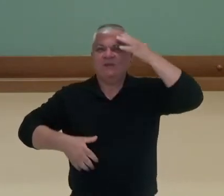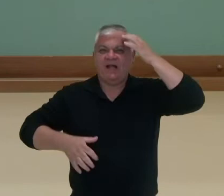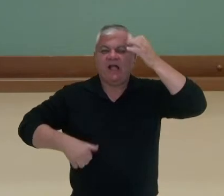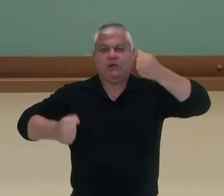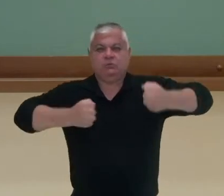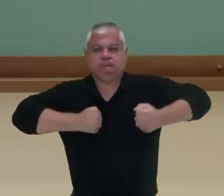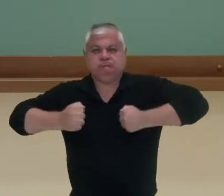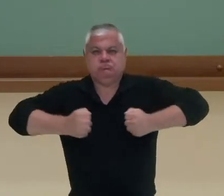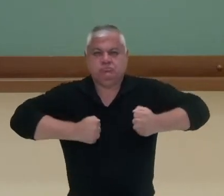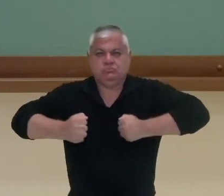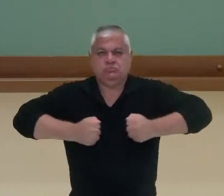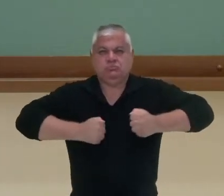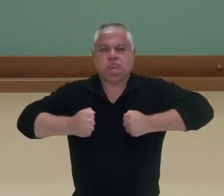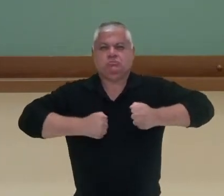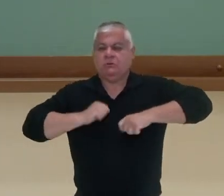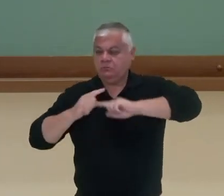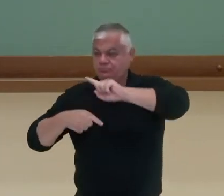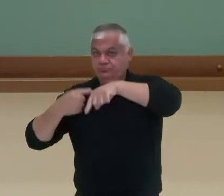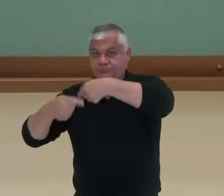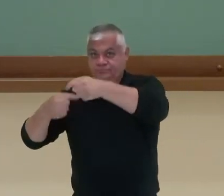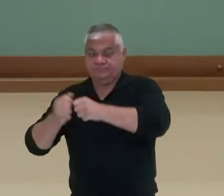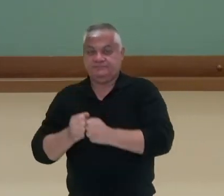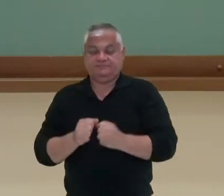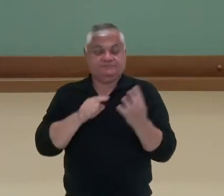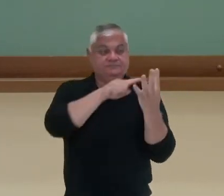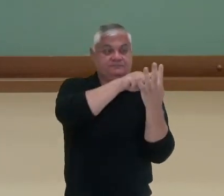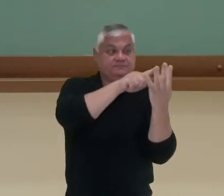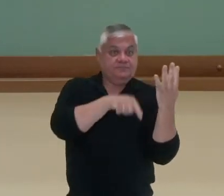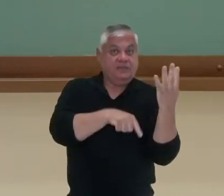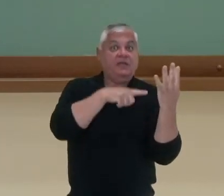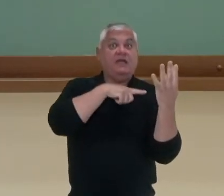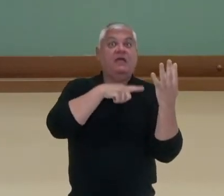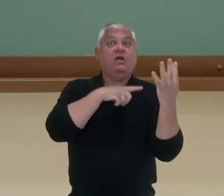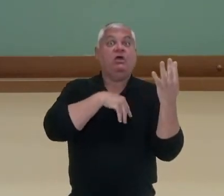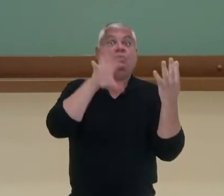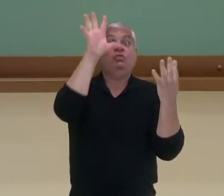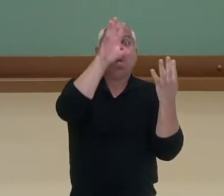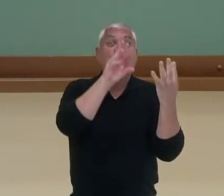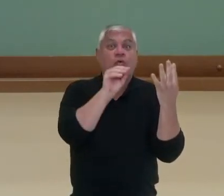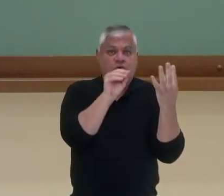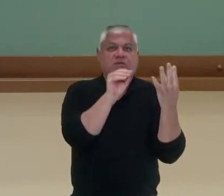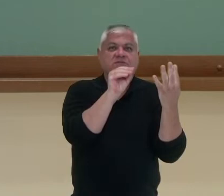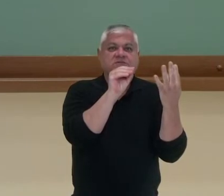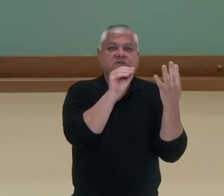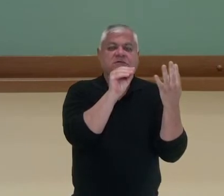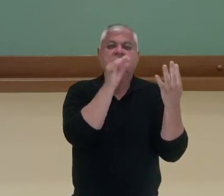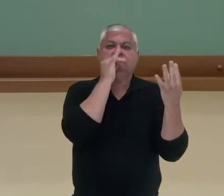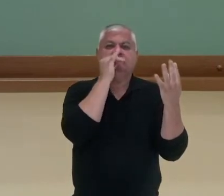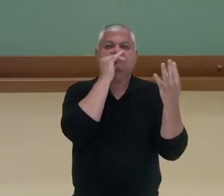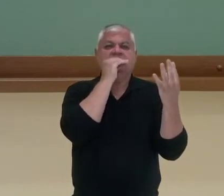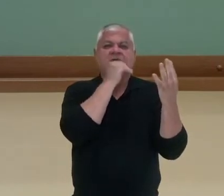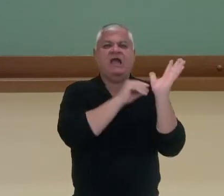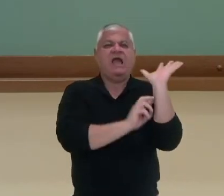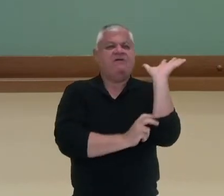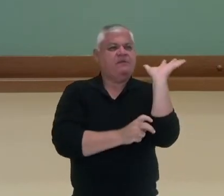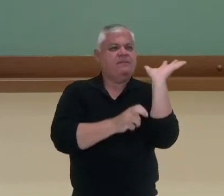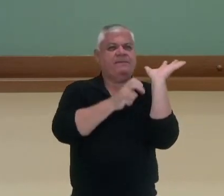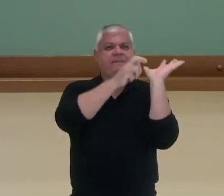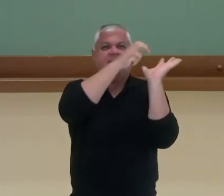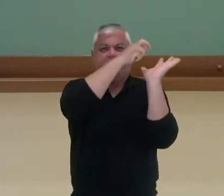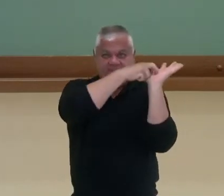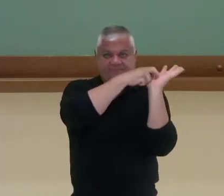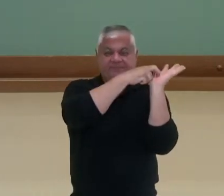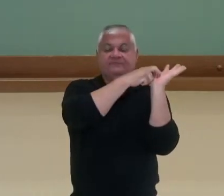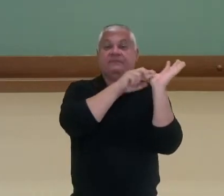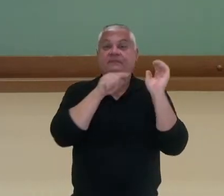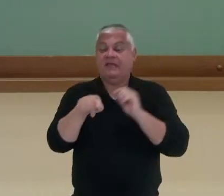é a diferença? Os prosímios têm hábitos noturnos, eles são mais arborícolas, vivem mais sob a copa das árvores. Os símios já têm